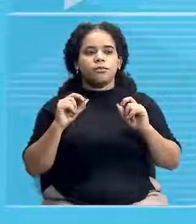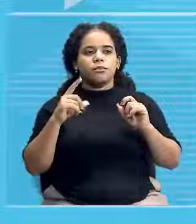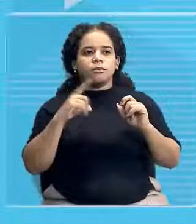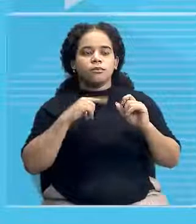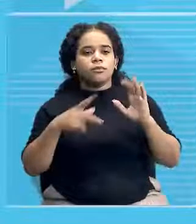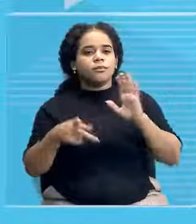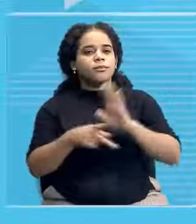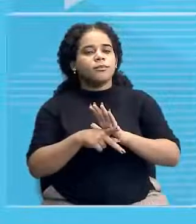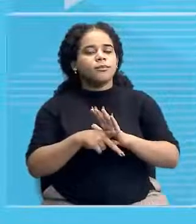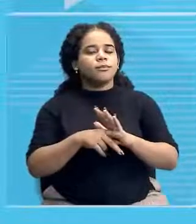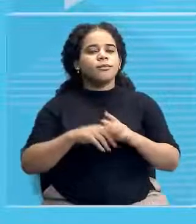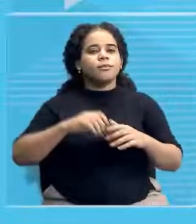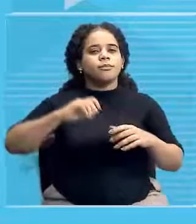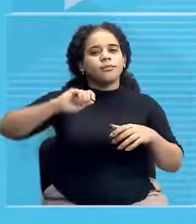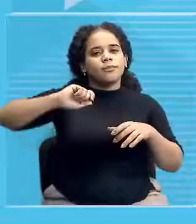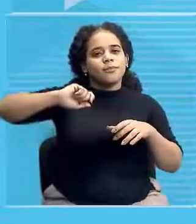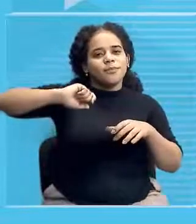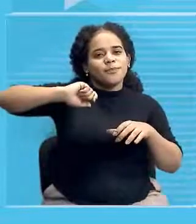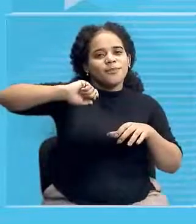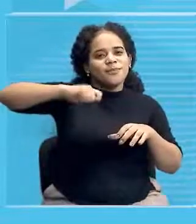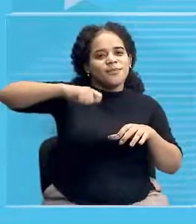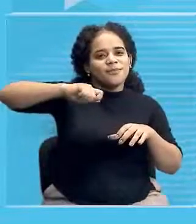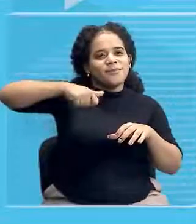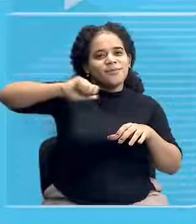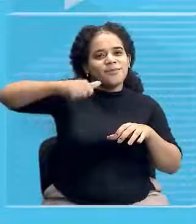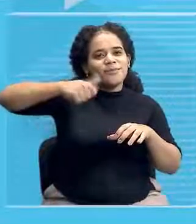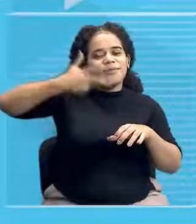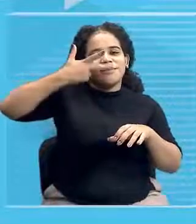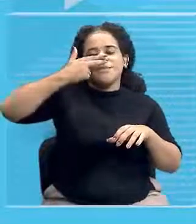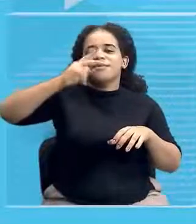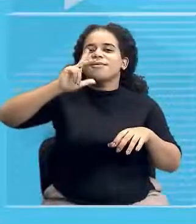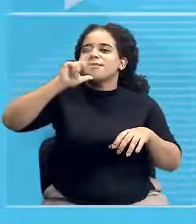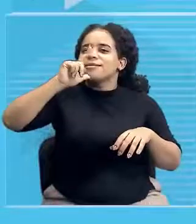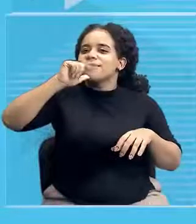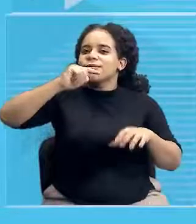torneirinha pendurada.